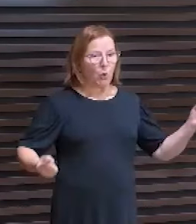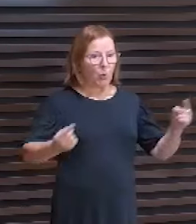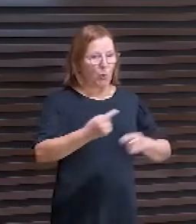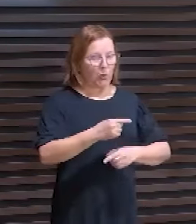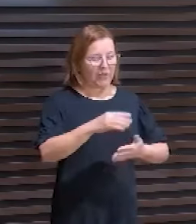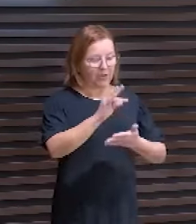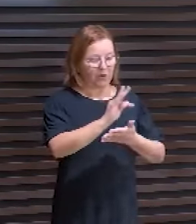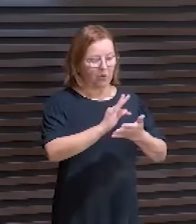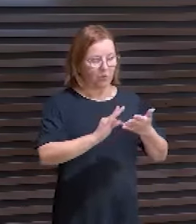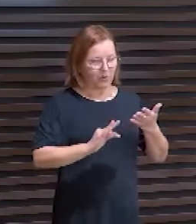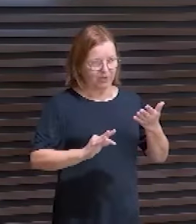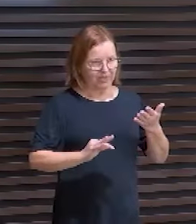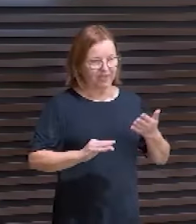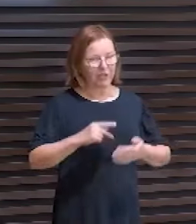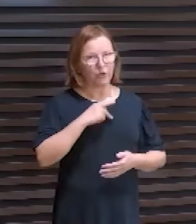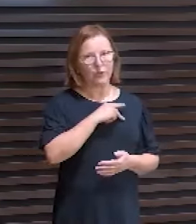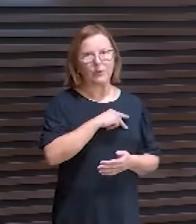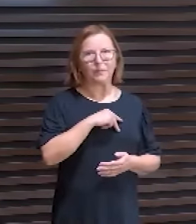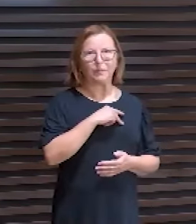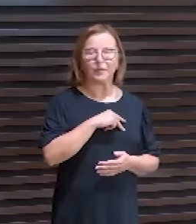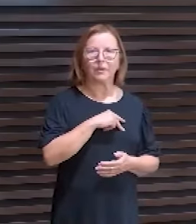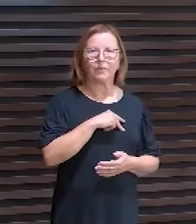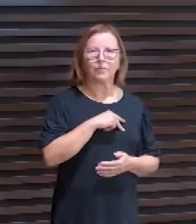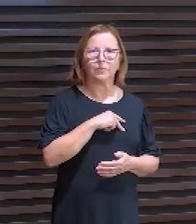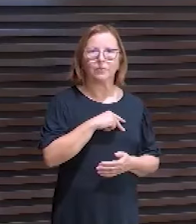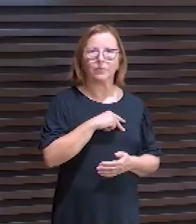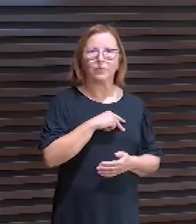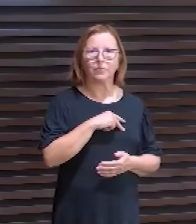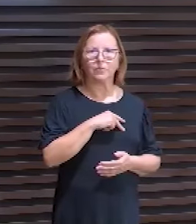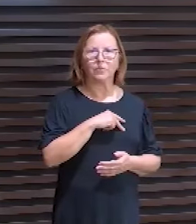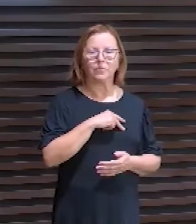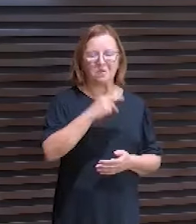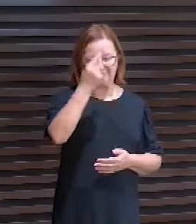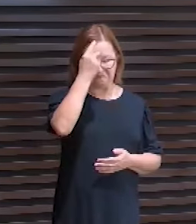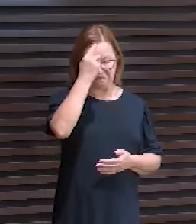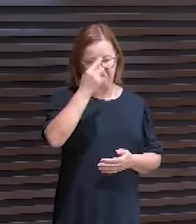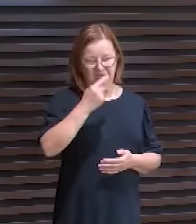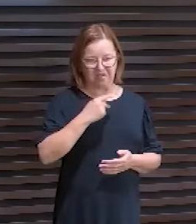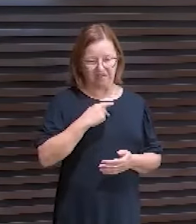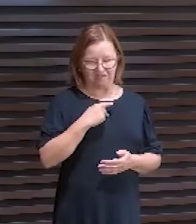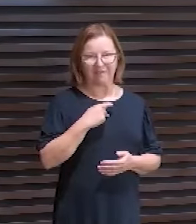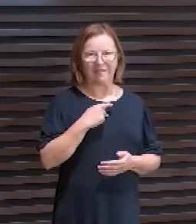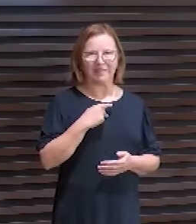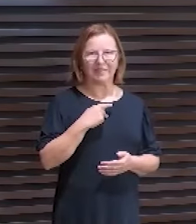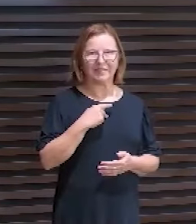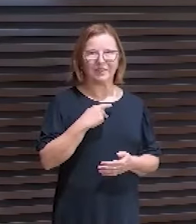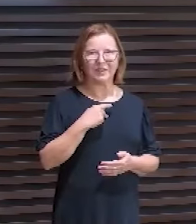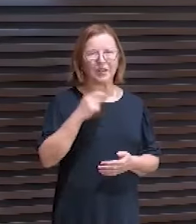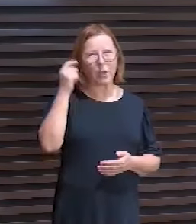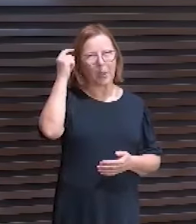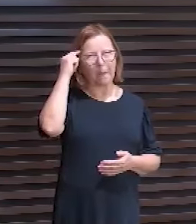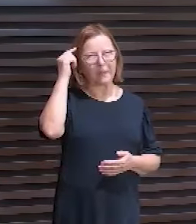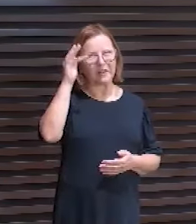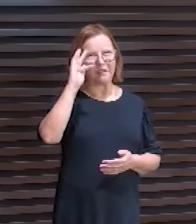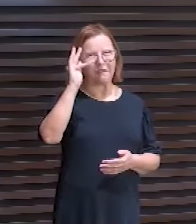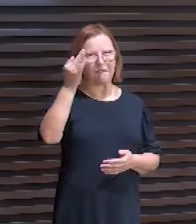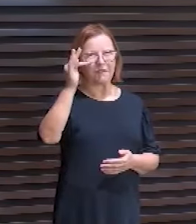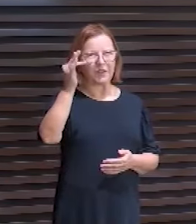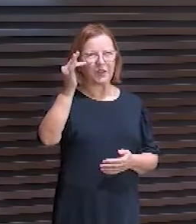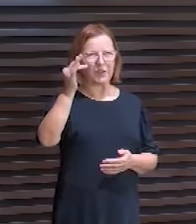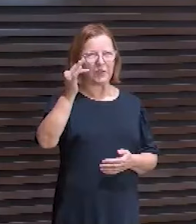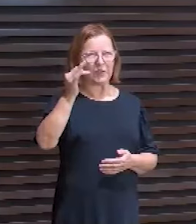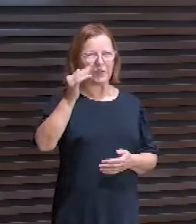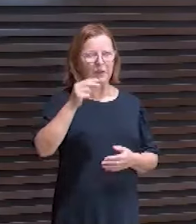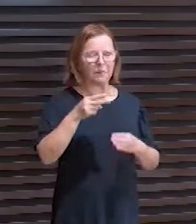constrange verso 14 o egoísmo e o hedonismo destroem qualquer casamento e